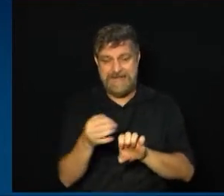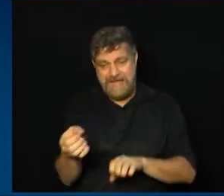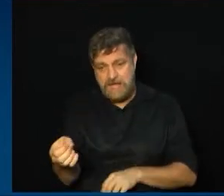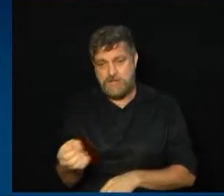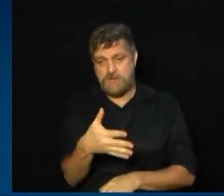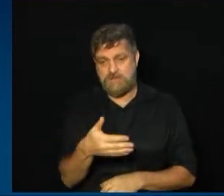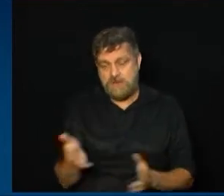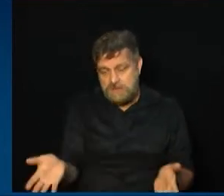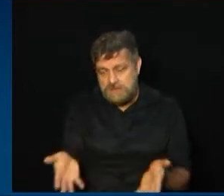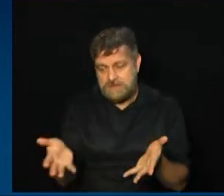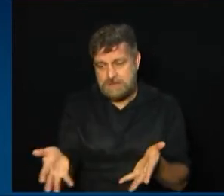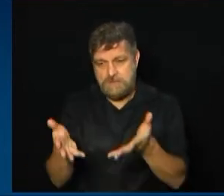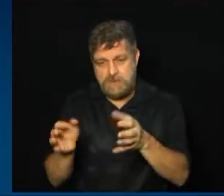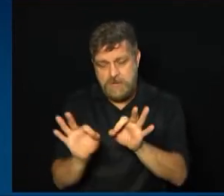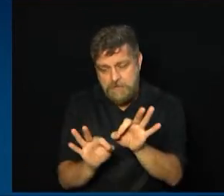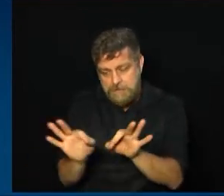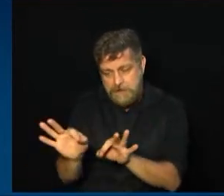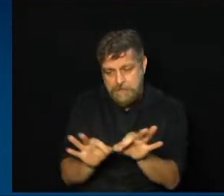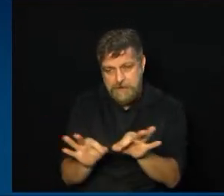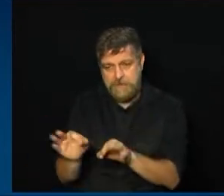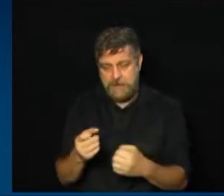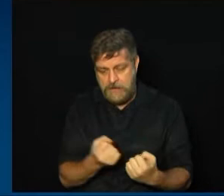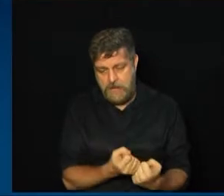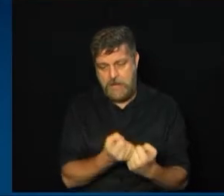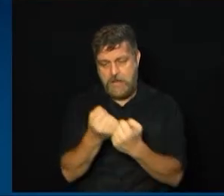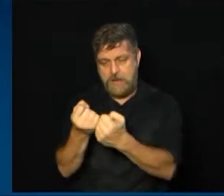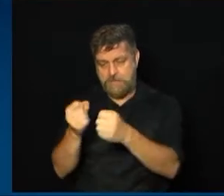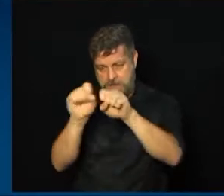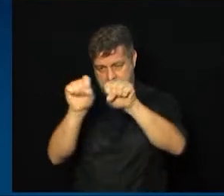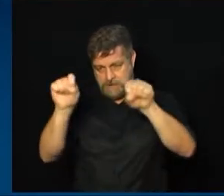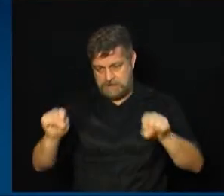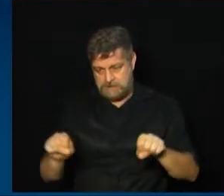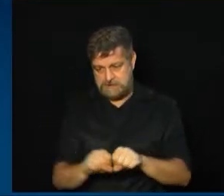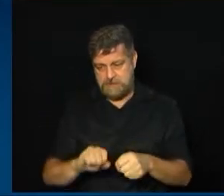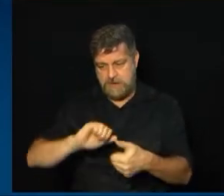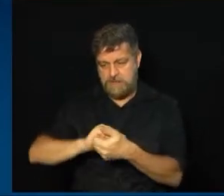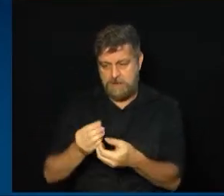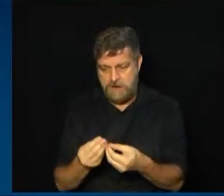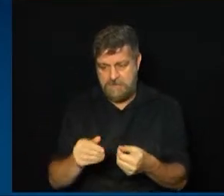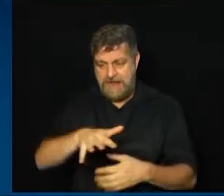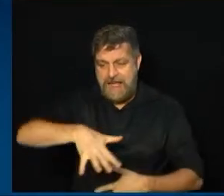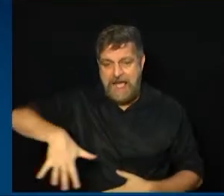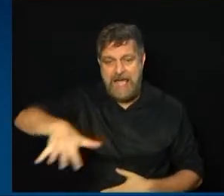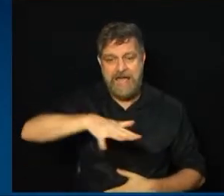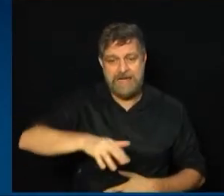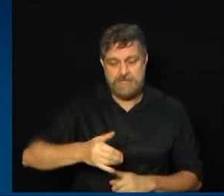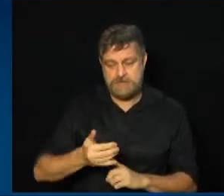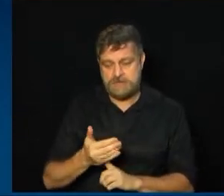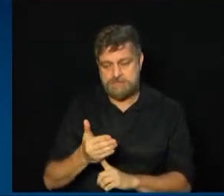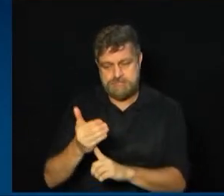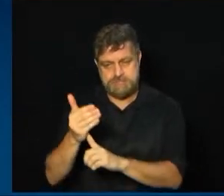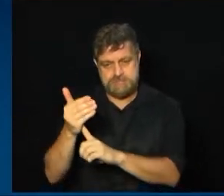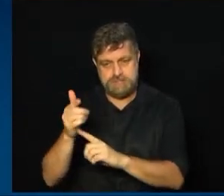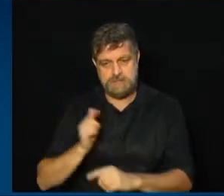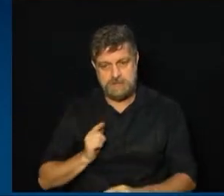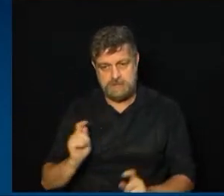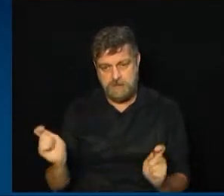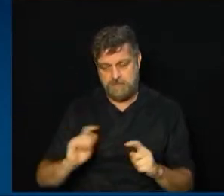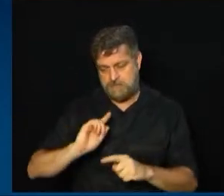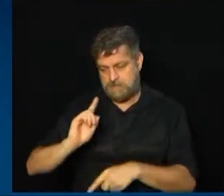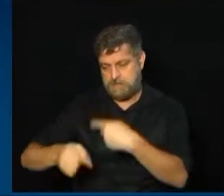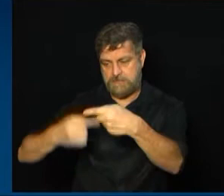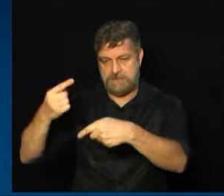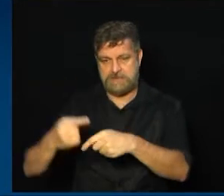é estimular, organizar e apoiar uma rede qualificada de ambientes de inovação para potencializar o surgimento